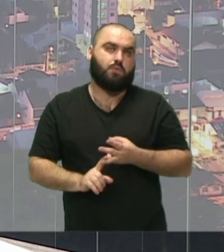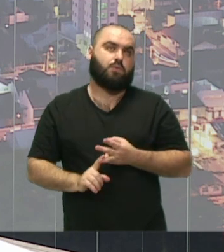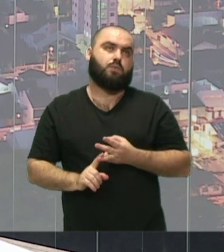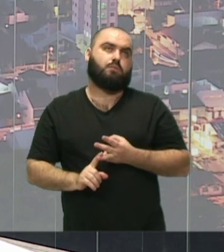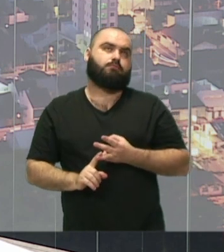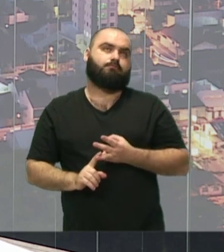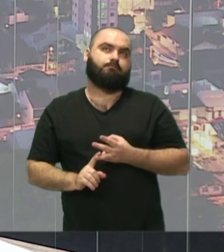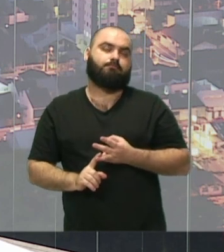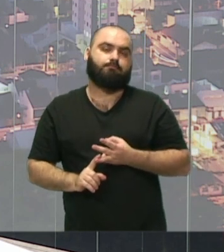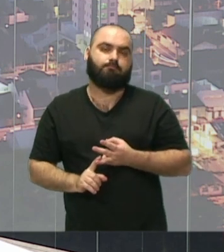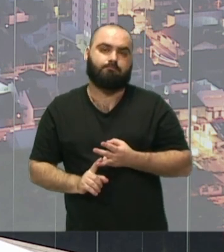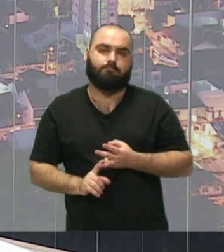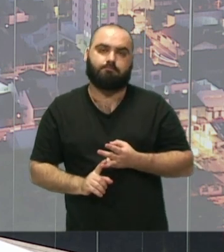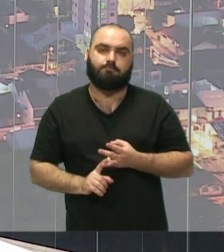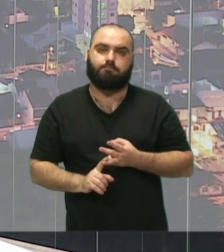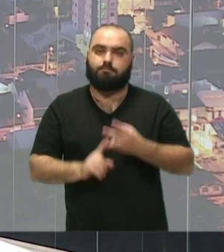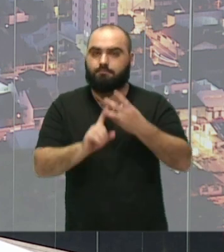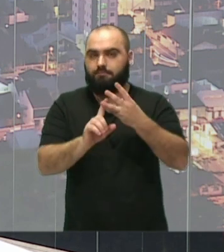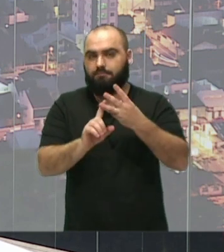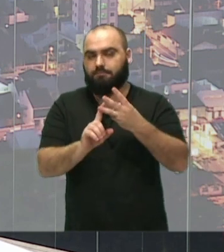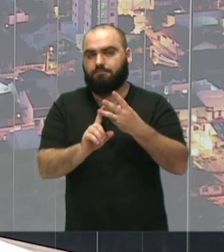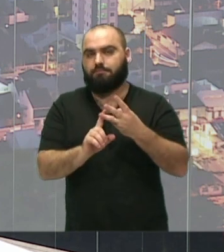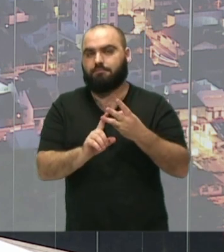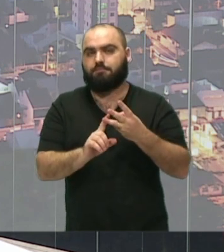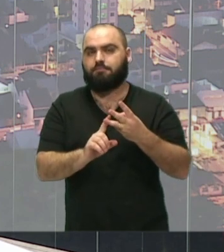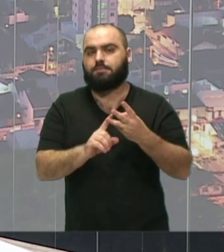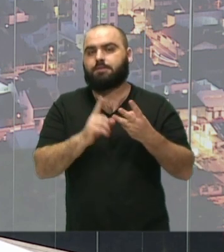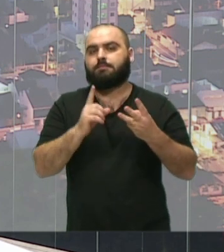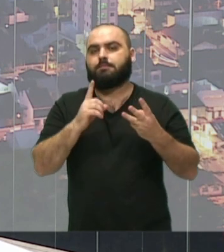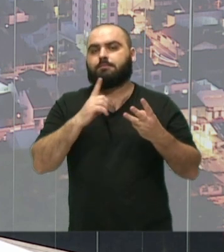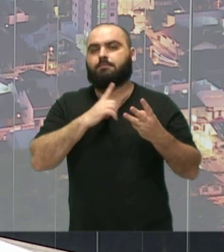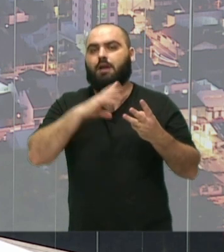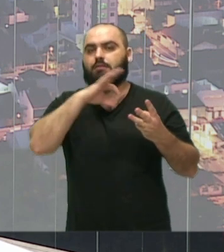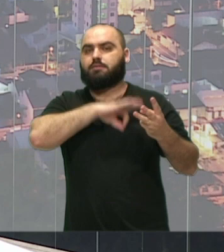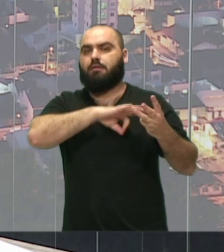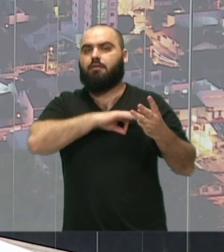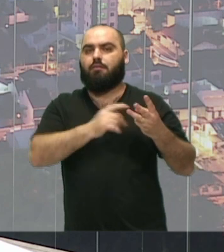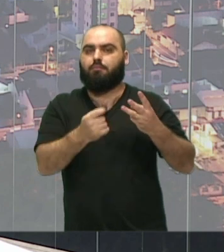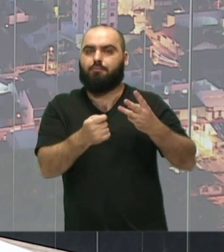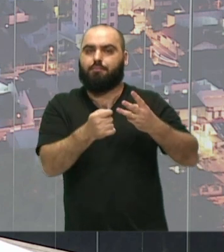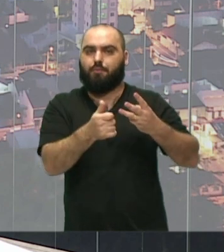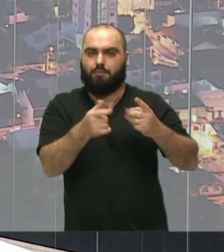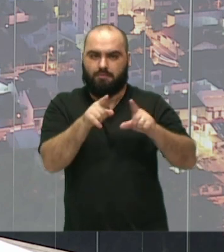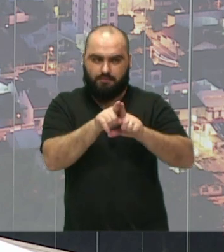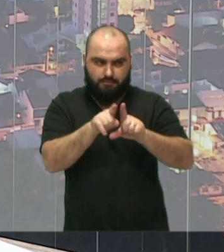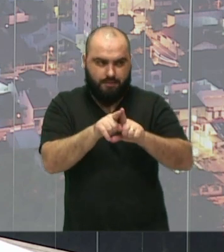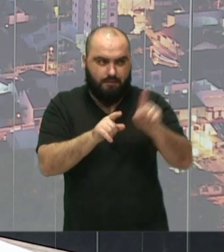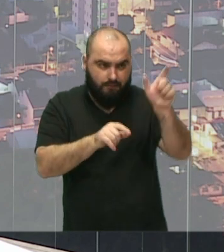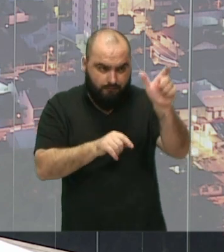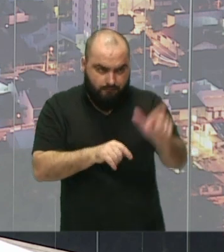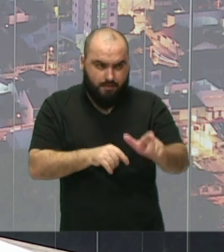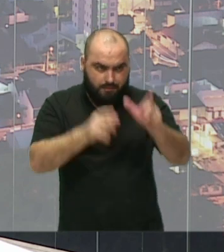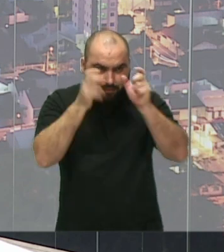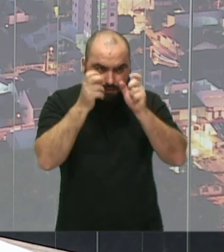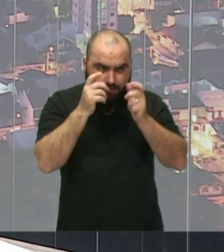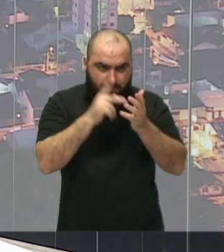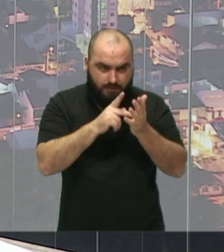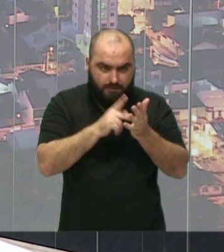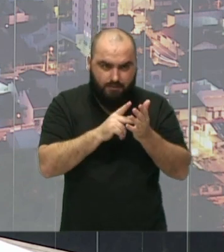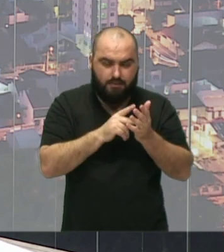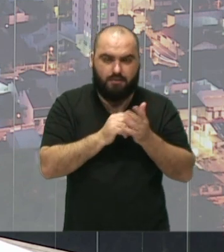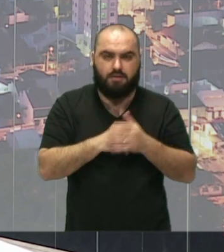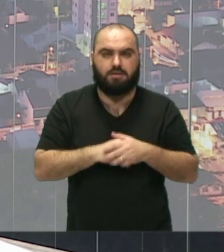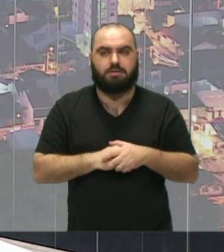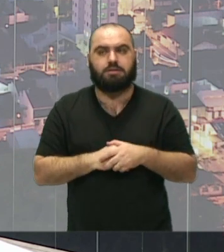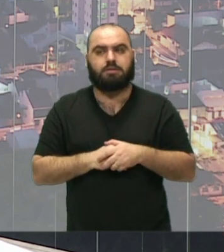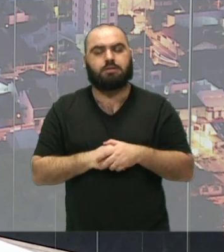formalizada, e com menos possibilidade de ter uma renda digna. E isso se reflete